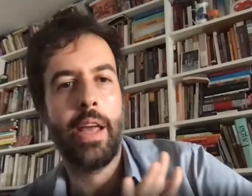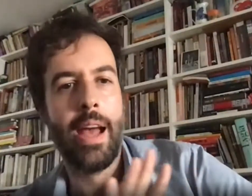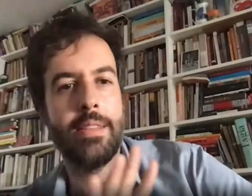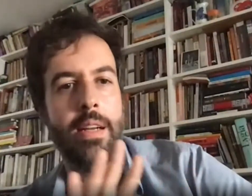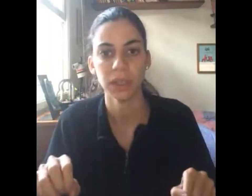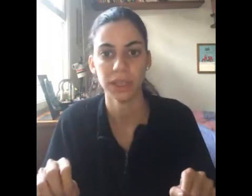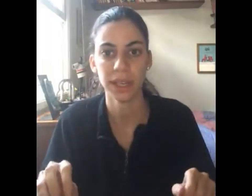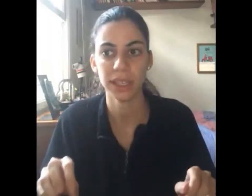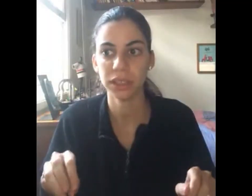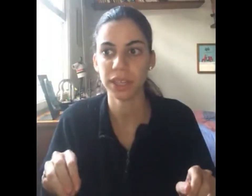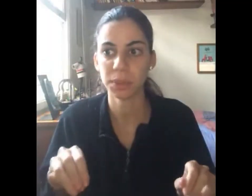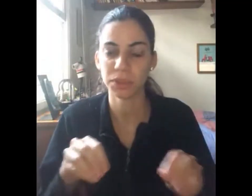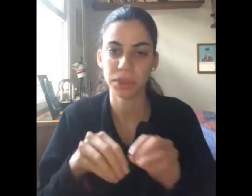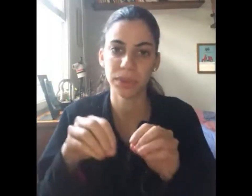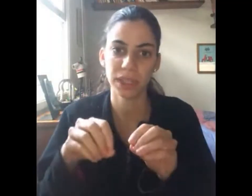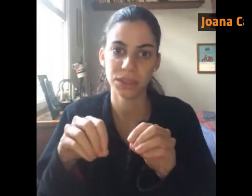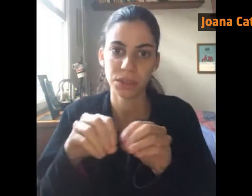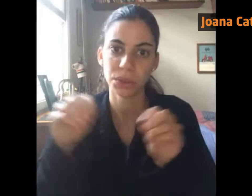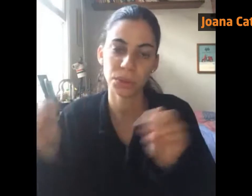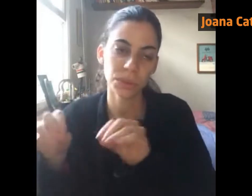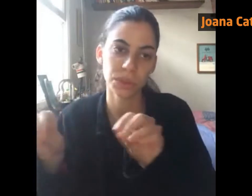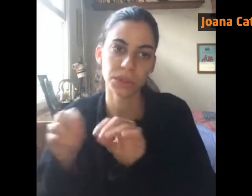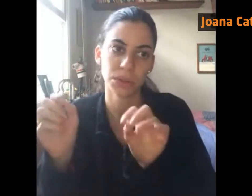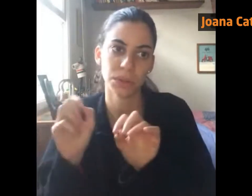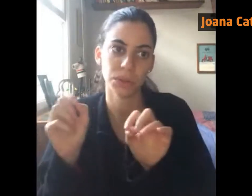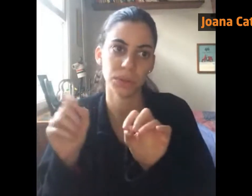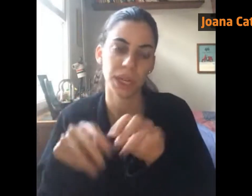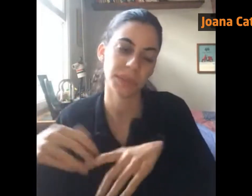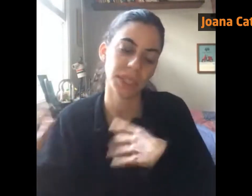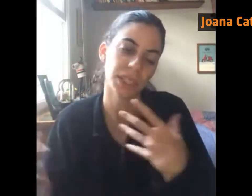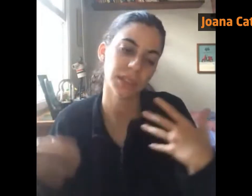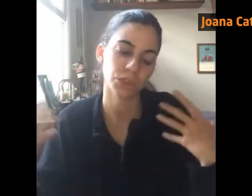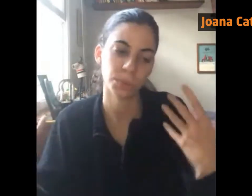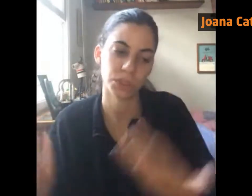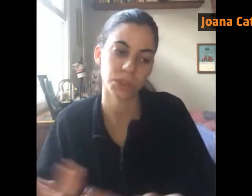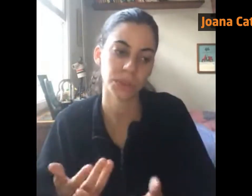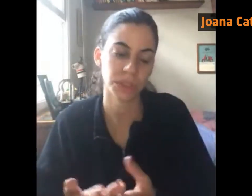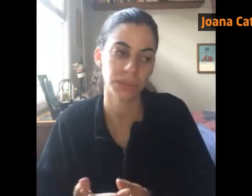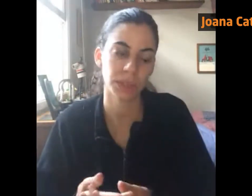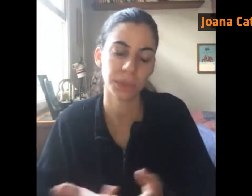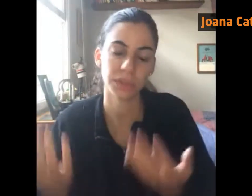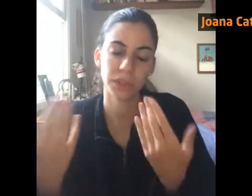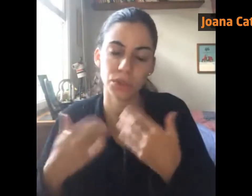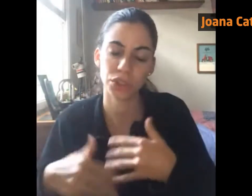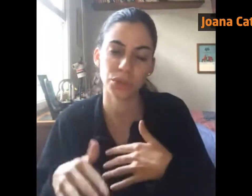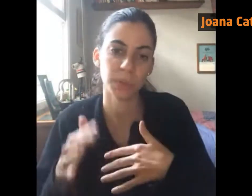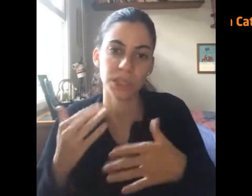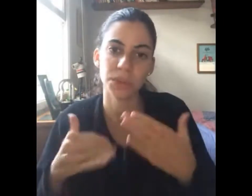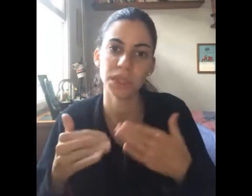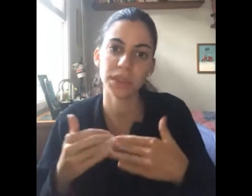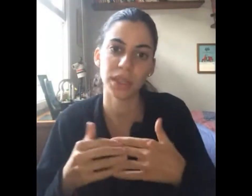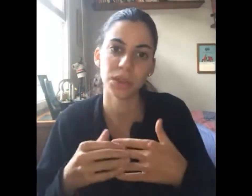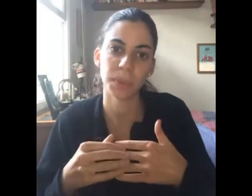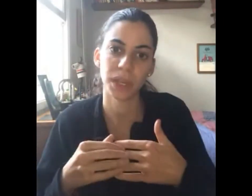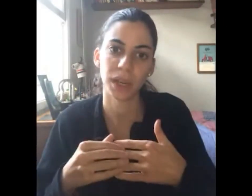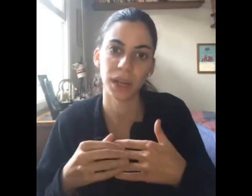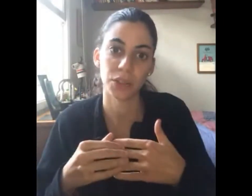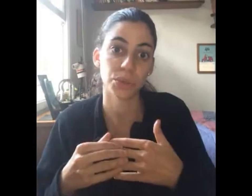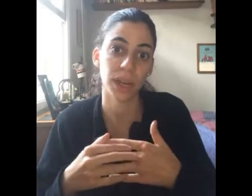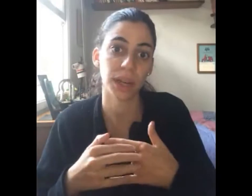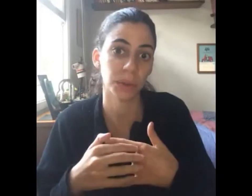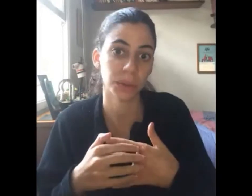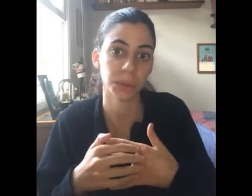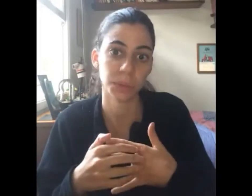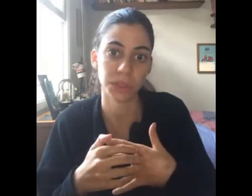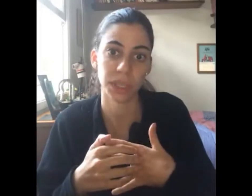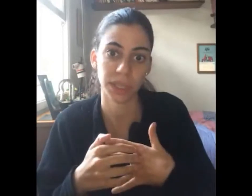da orquestra. E aí dava para ver várias cruzes com camisetas de pessoas que vieram, porque veio gente do Brasil inteiro para